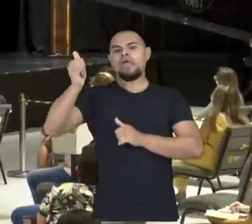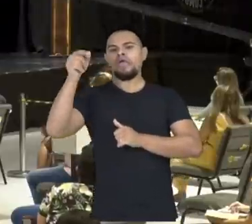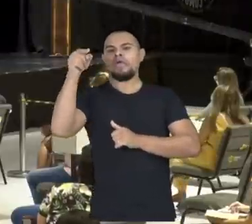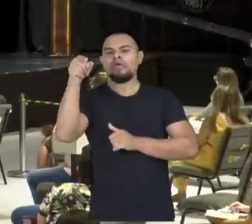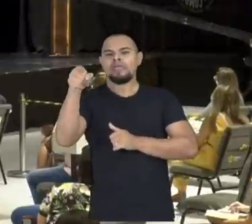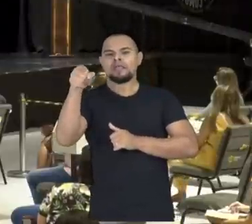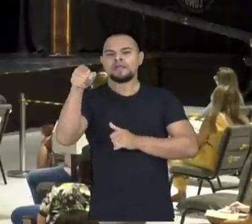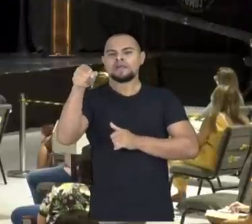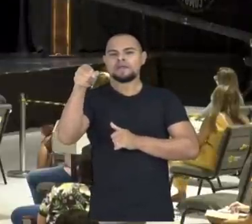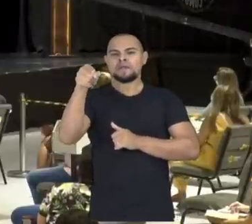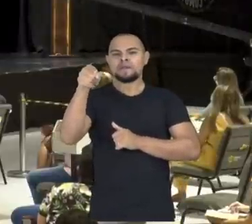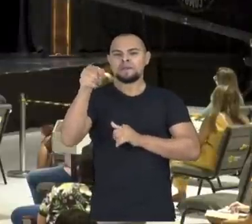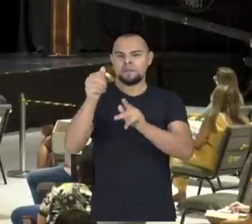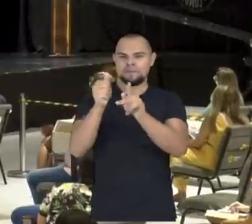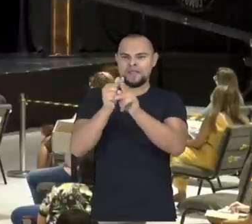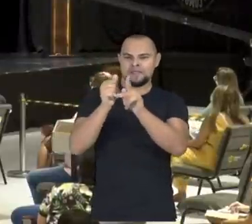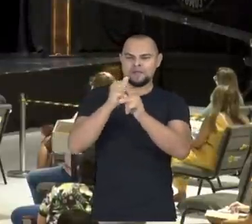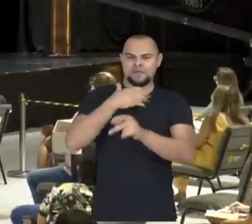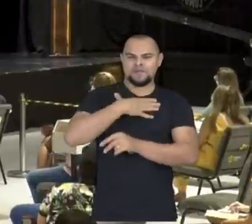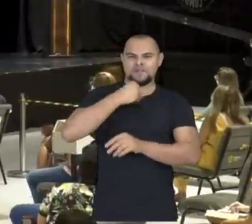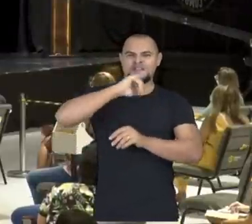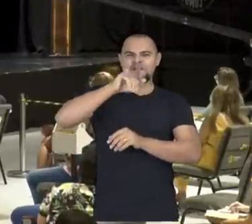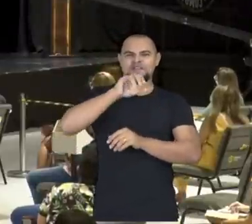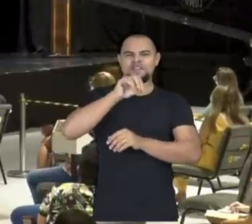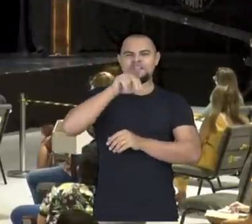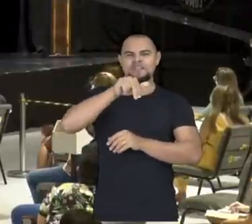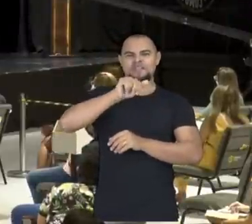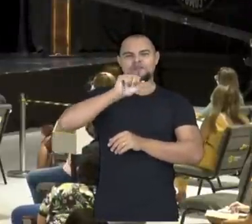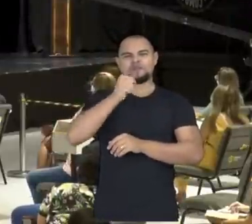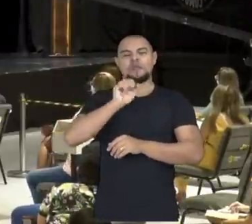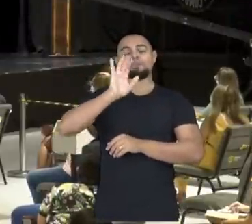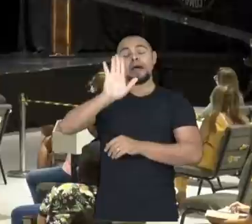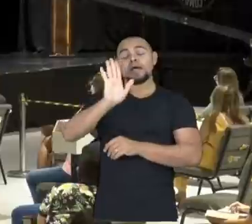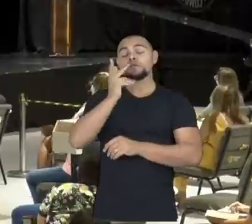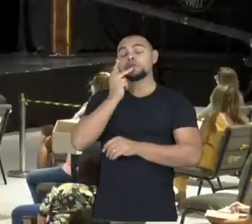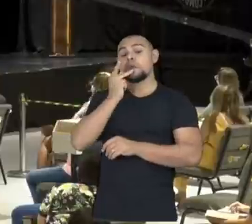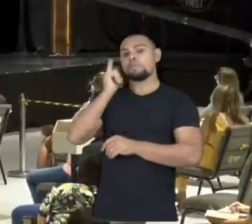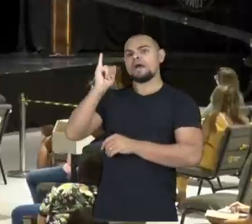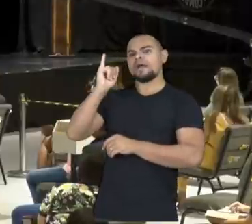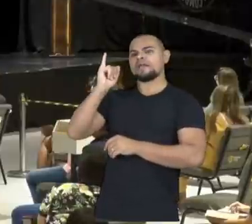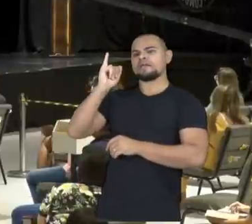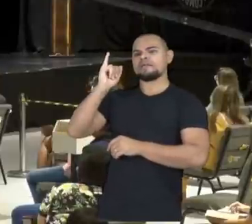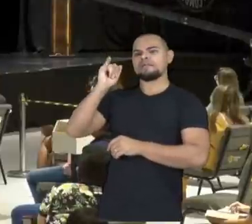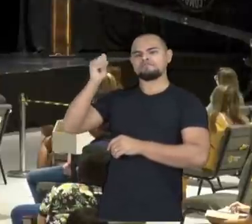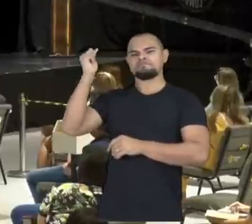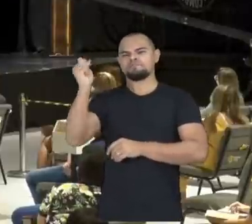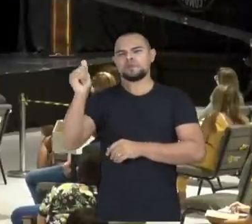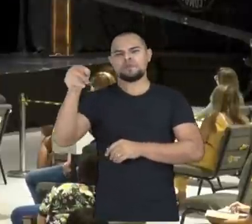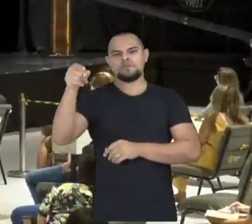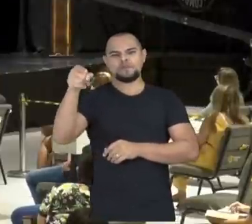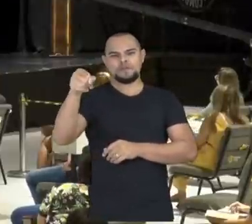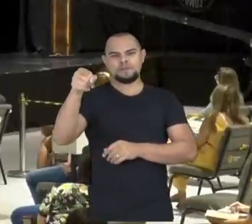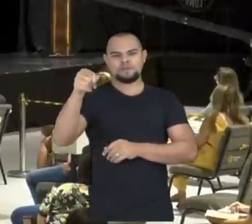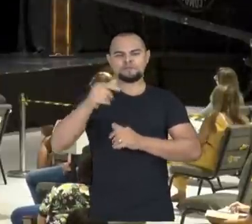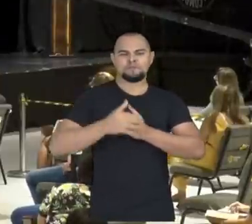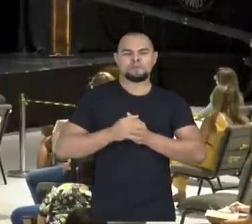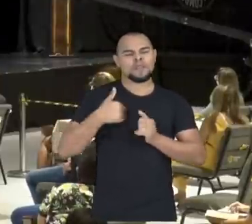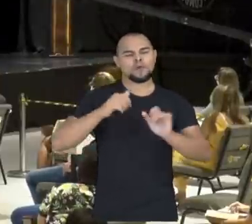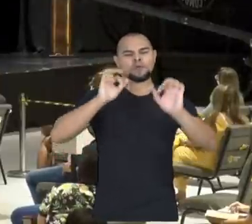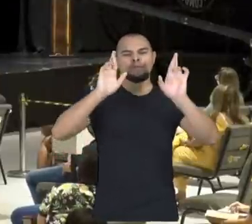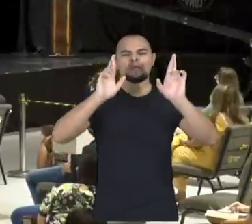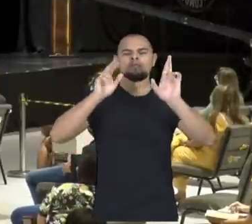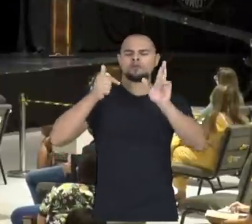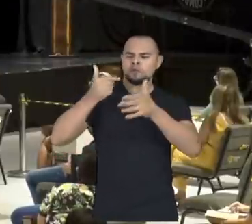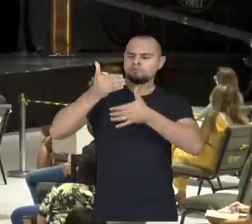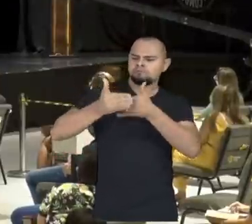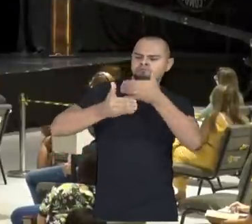revelou, filho de Jonas, mas o meu Pai que está nos céus. Eu espero que, à medida que eu falo, e eu